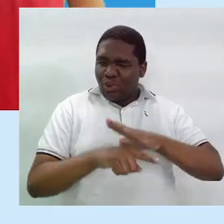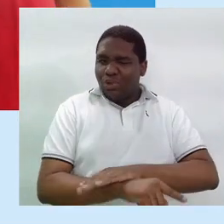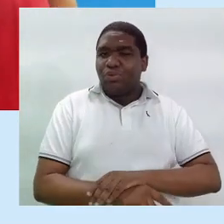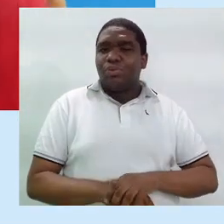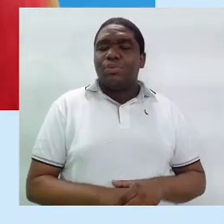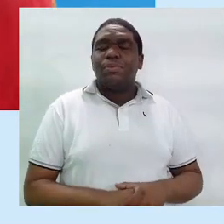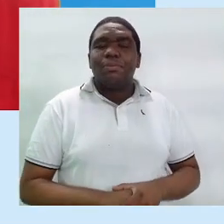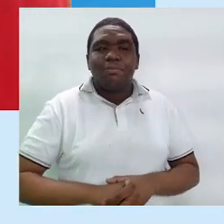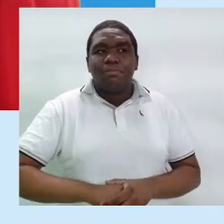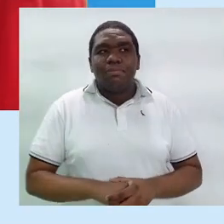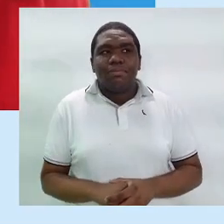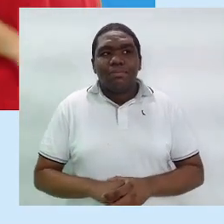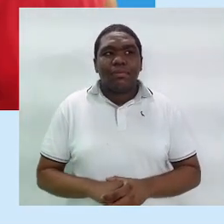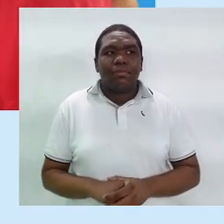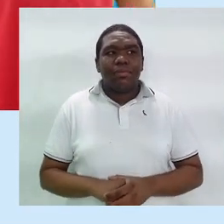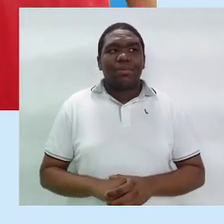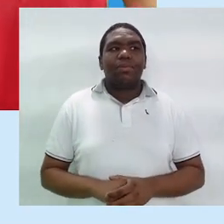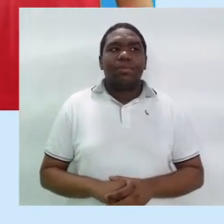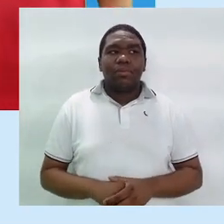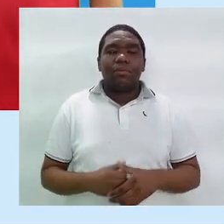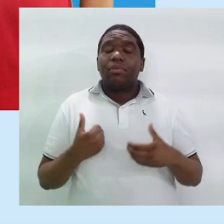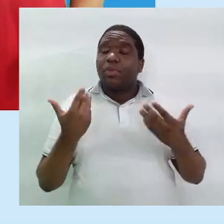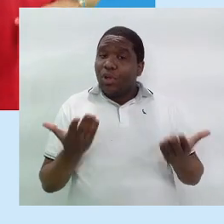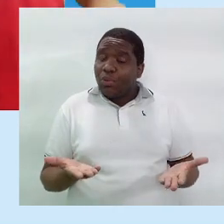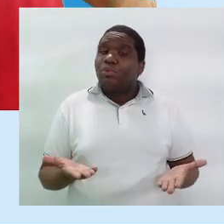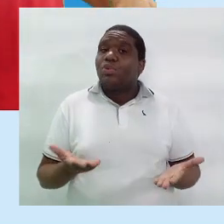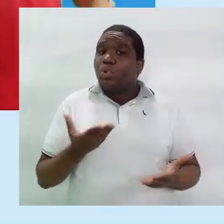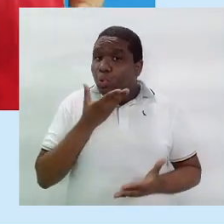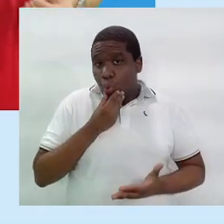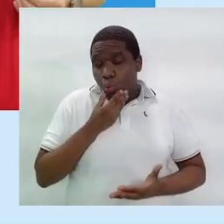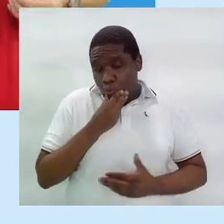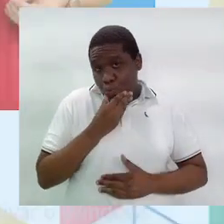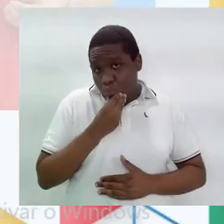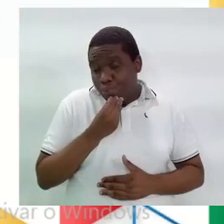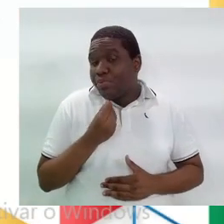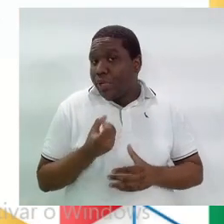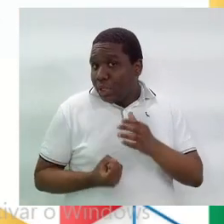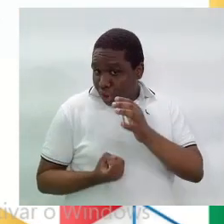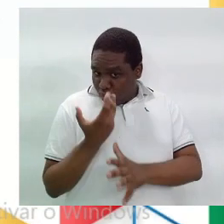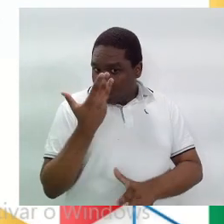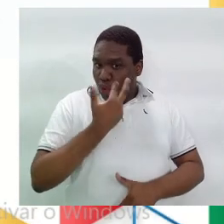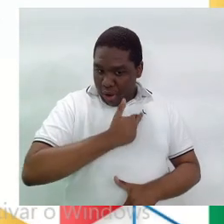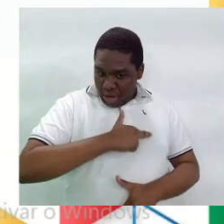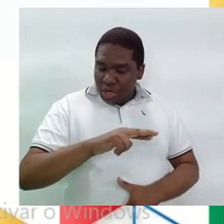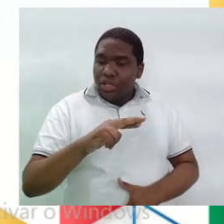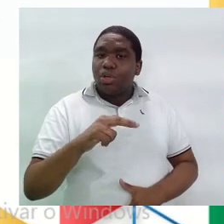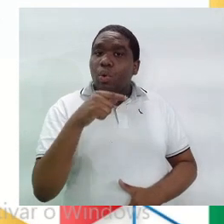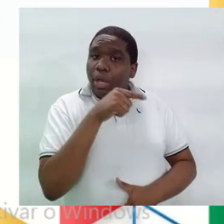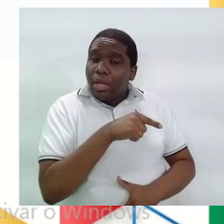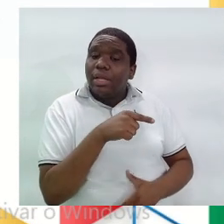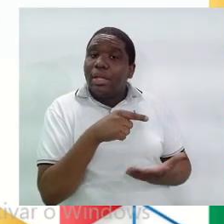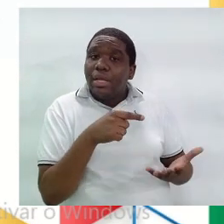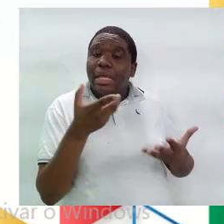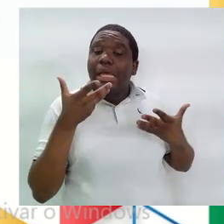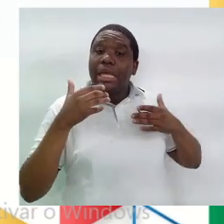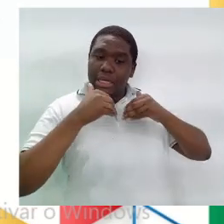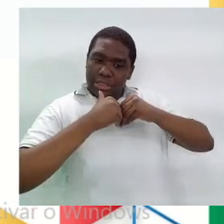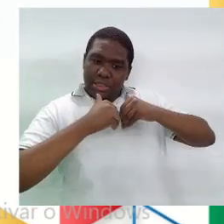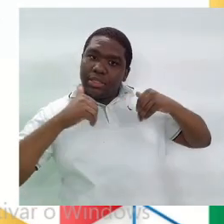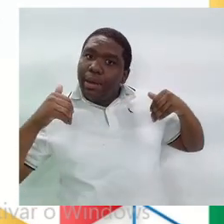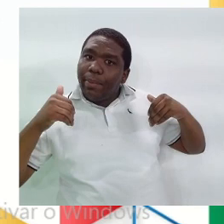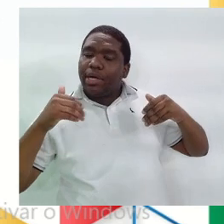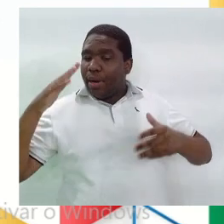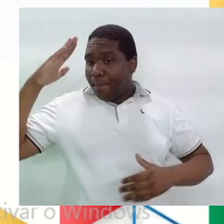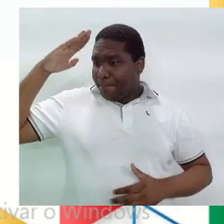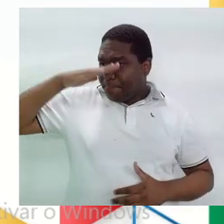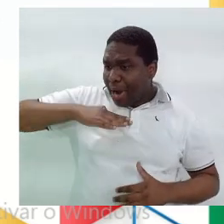lá. Ainda acompanhe comigo. Assim, Gardner esperava desassociar, ou seja, separar o